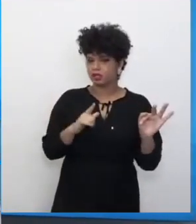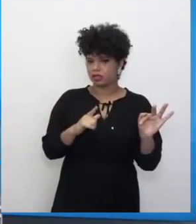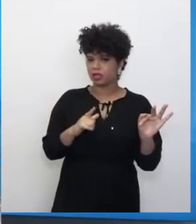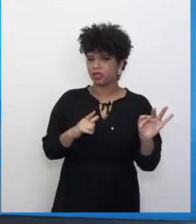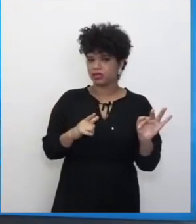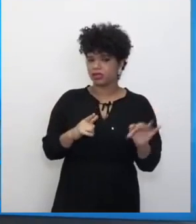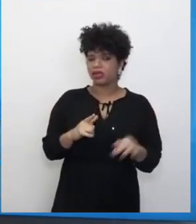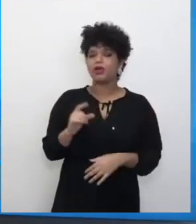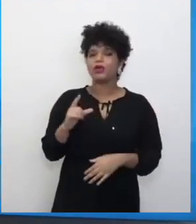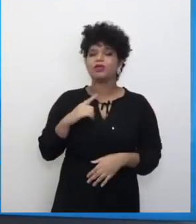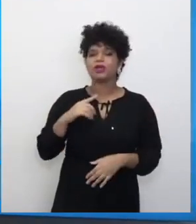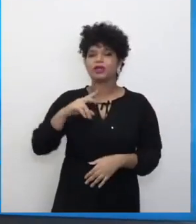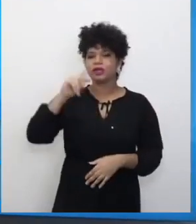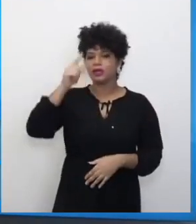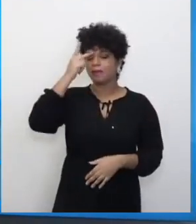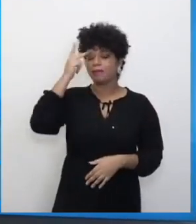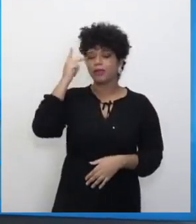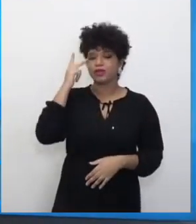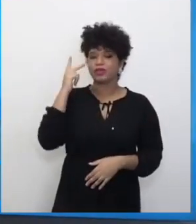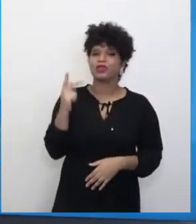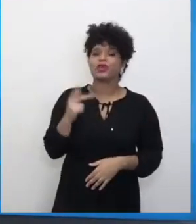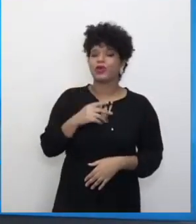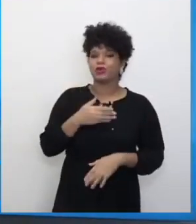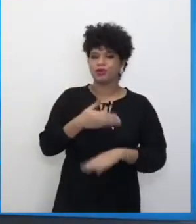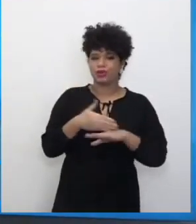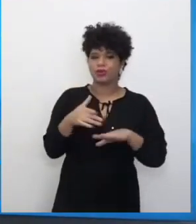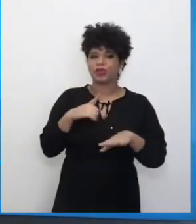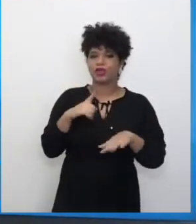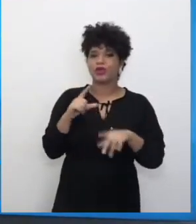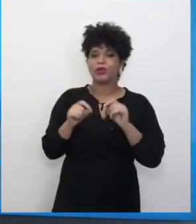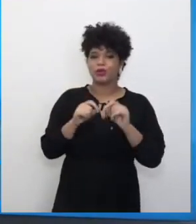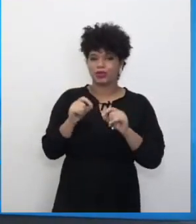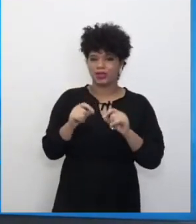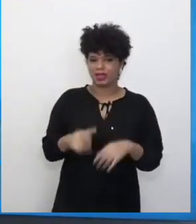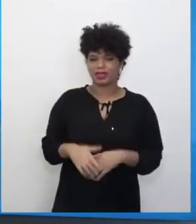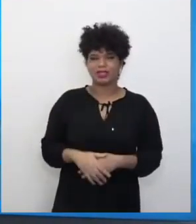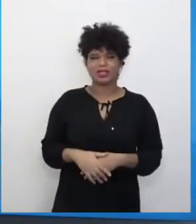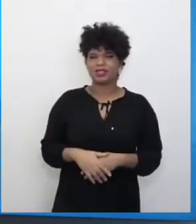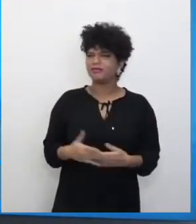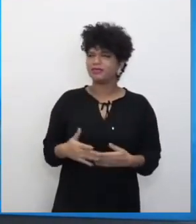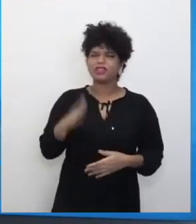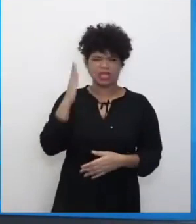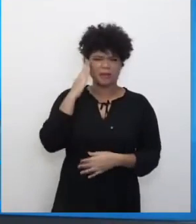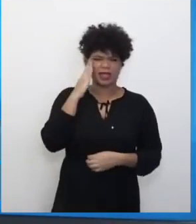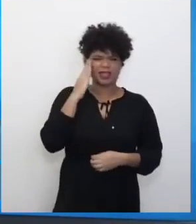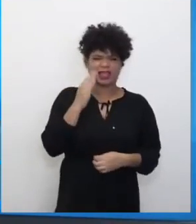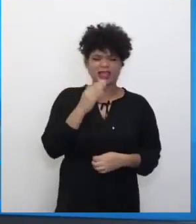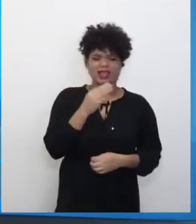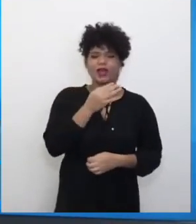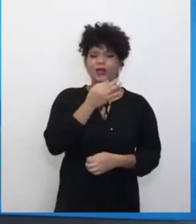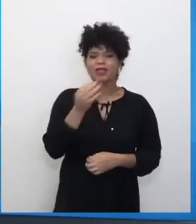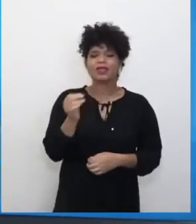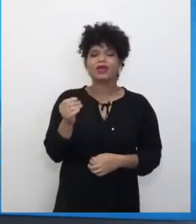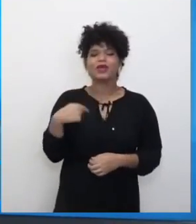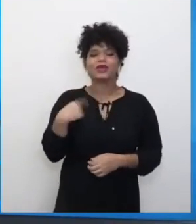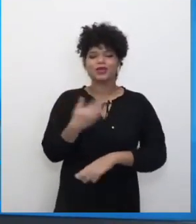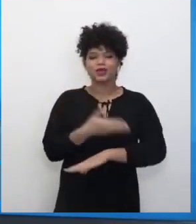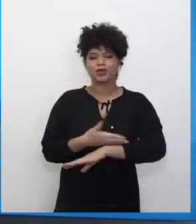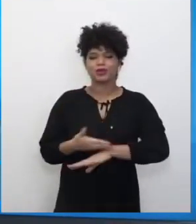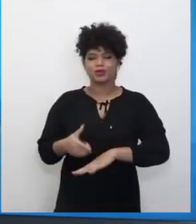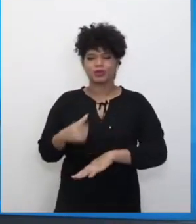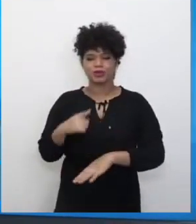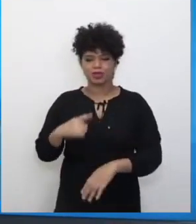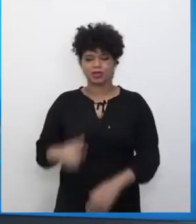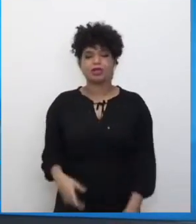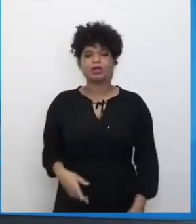atribuição a um ditado antigo que a gente acabou se acostumando, né, não era um ditado, era um saber, né, que a gente acabou se acostumando e que se a